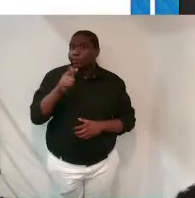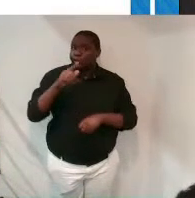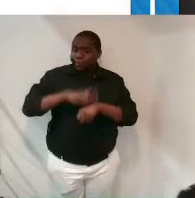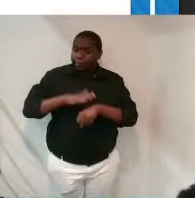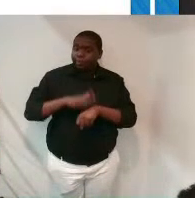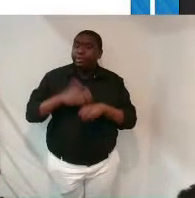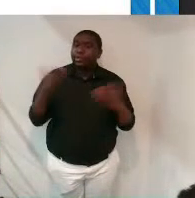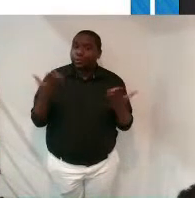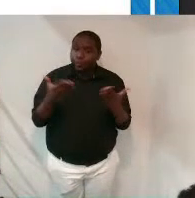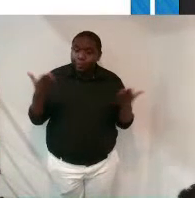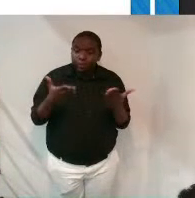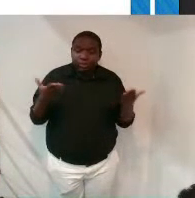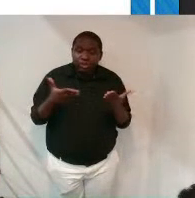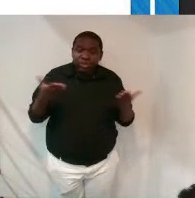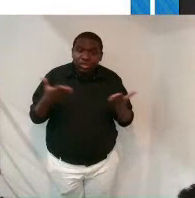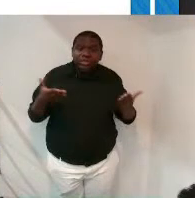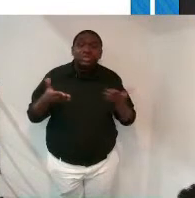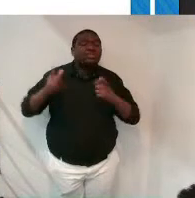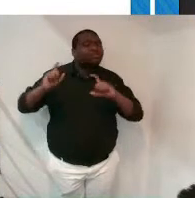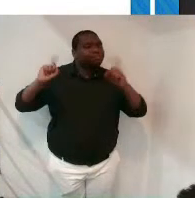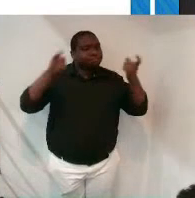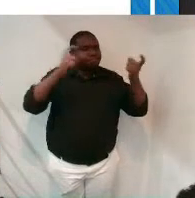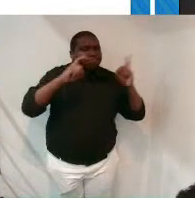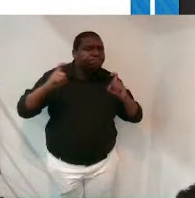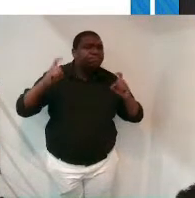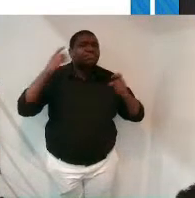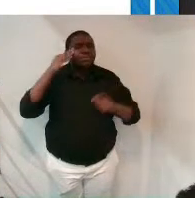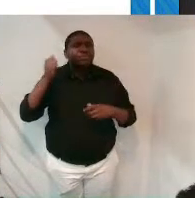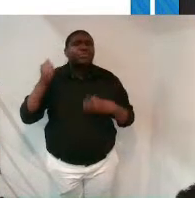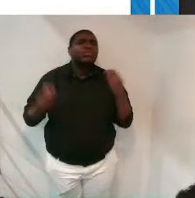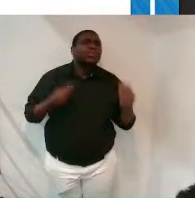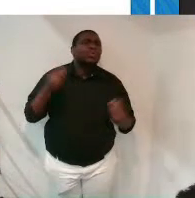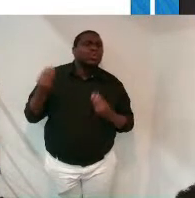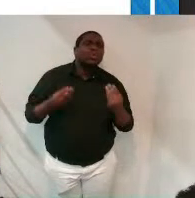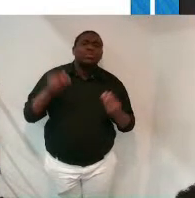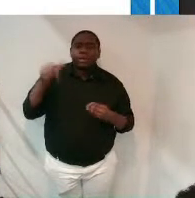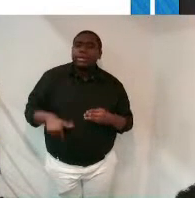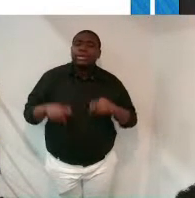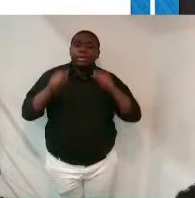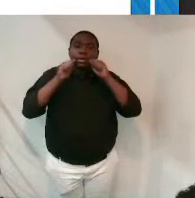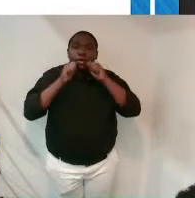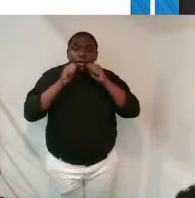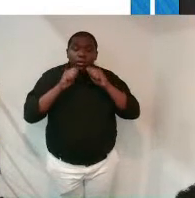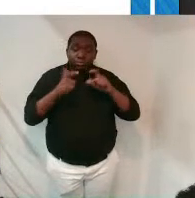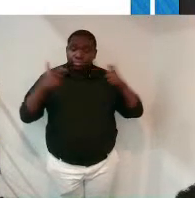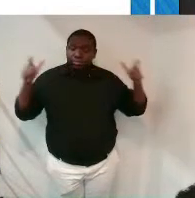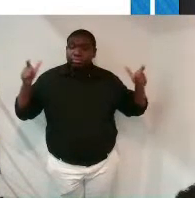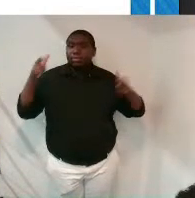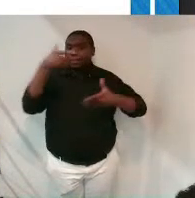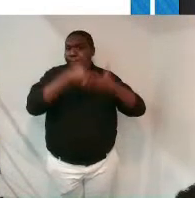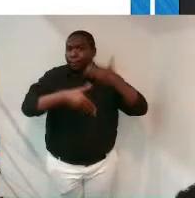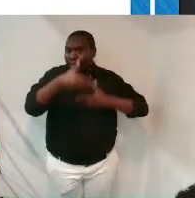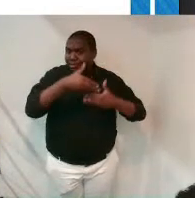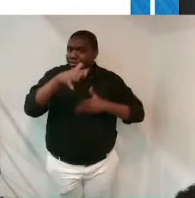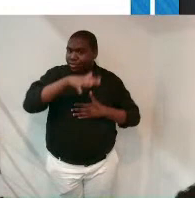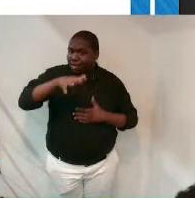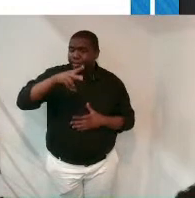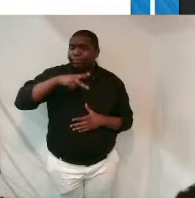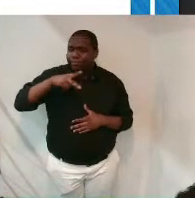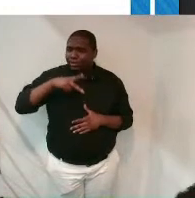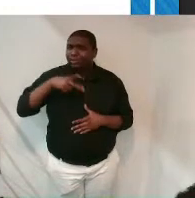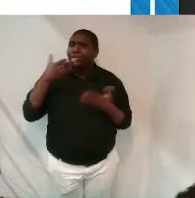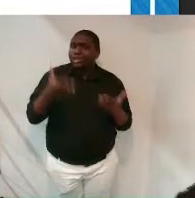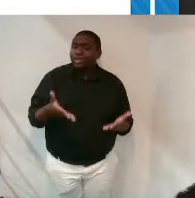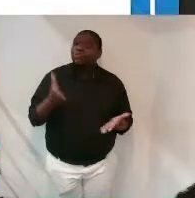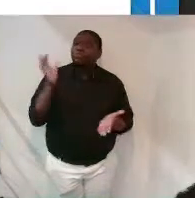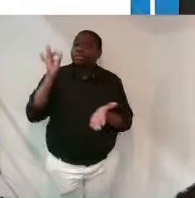as suas controvérsias, sobre a opção pela ampliação da participação do setor privado, o fato é que justamente